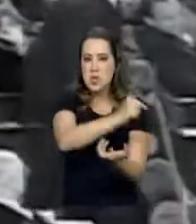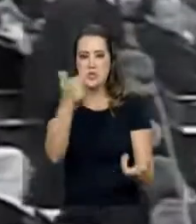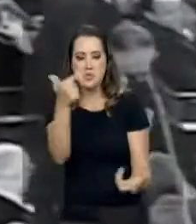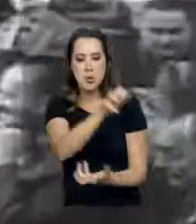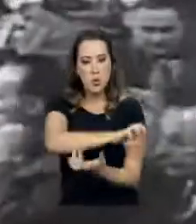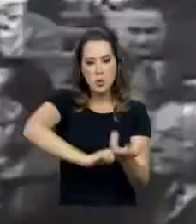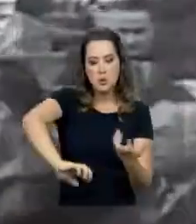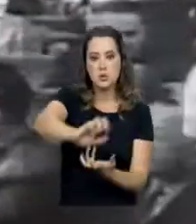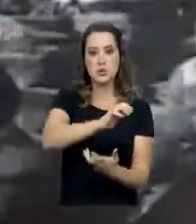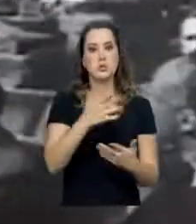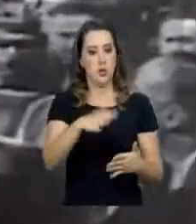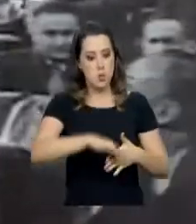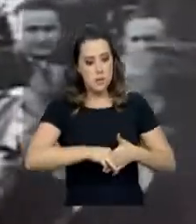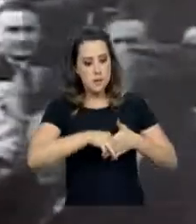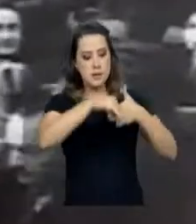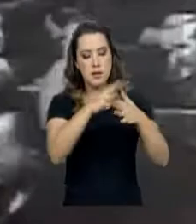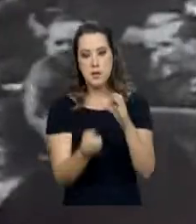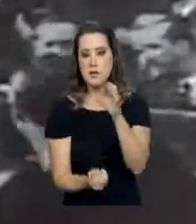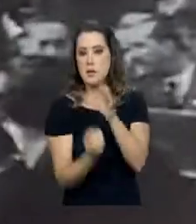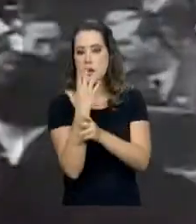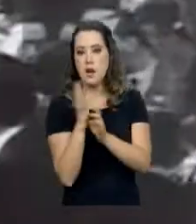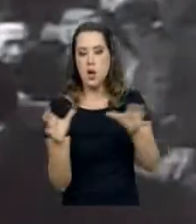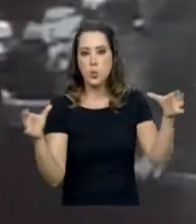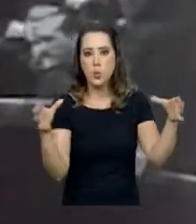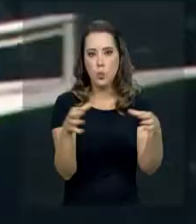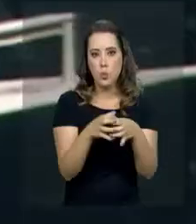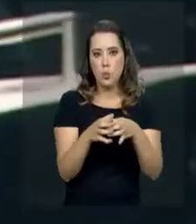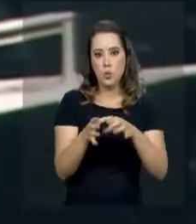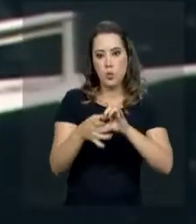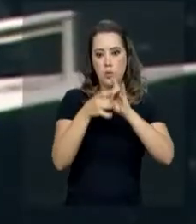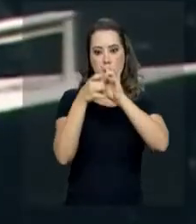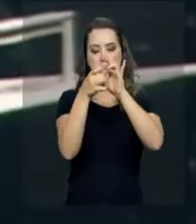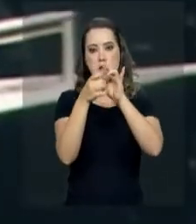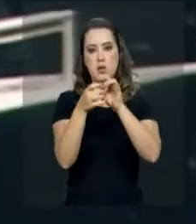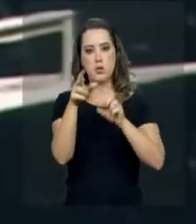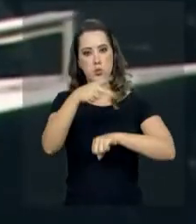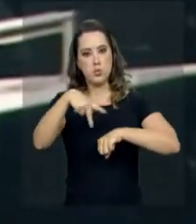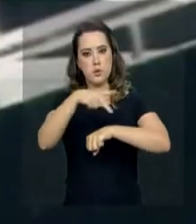os líderes decidiram criar as Nações Unidas.